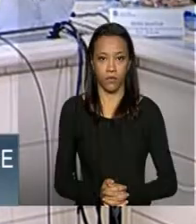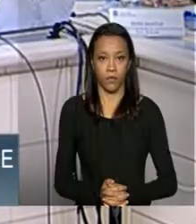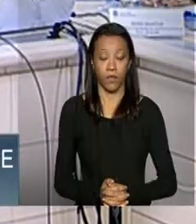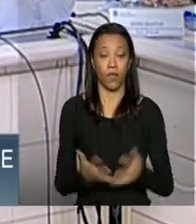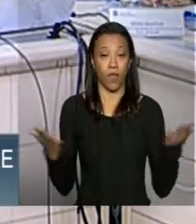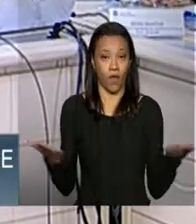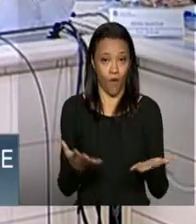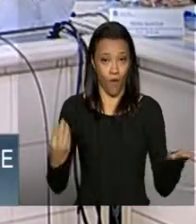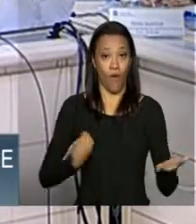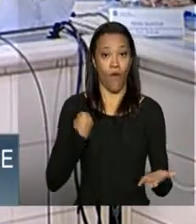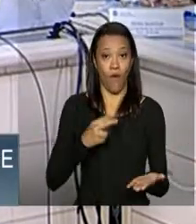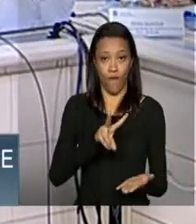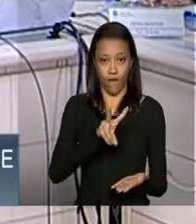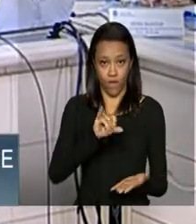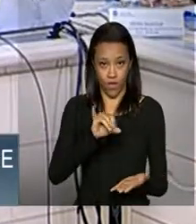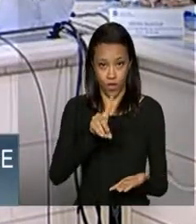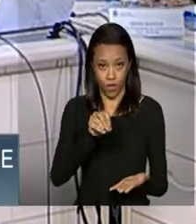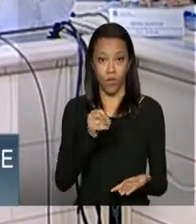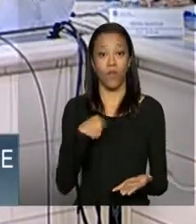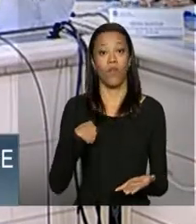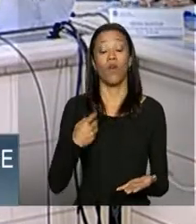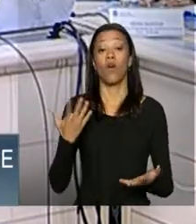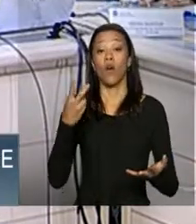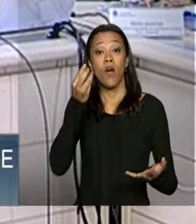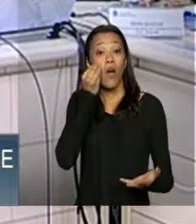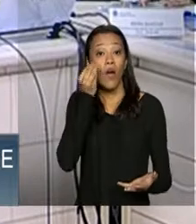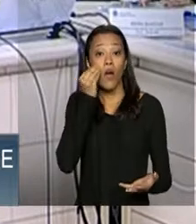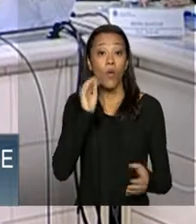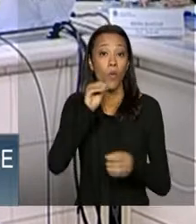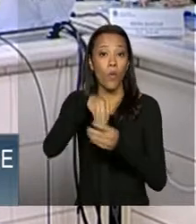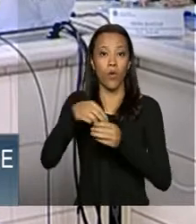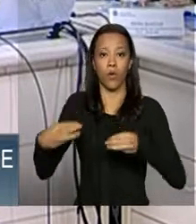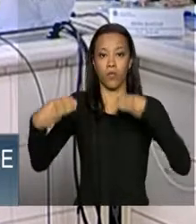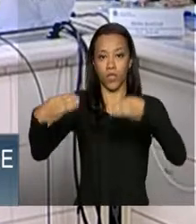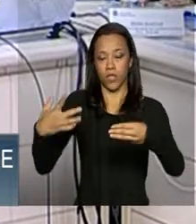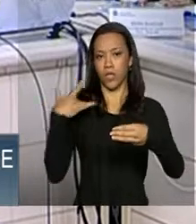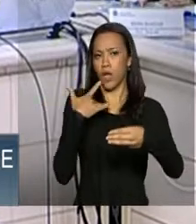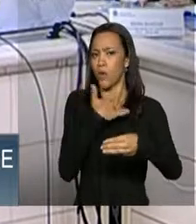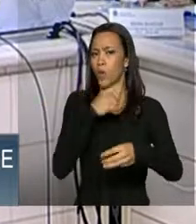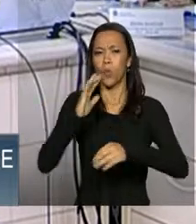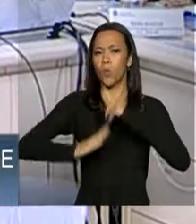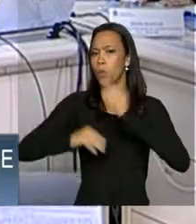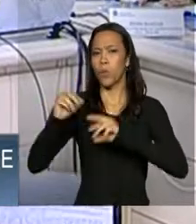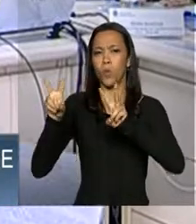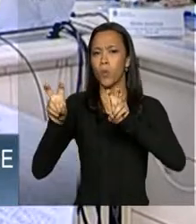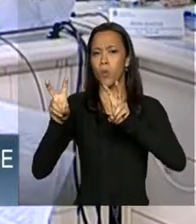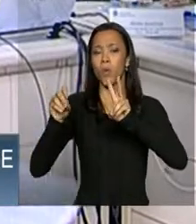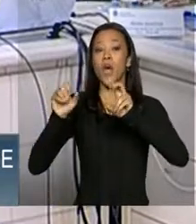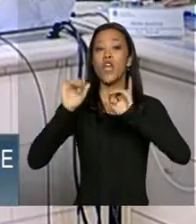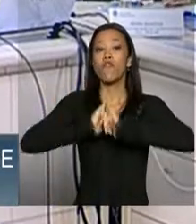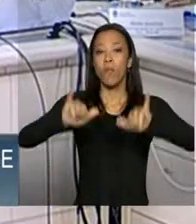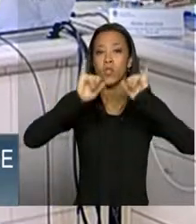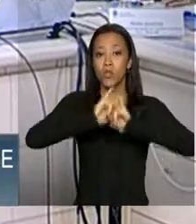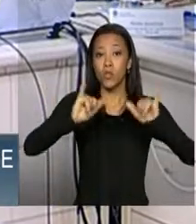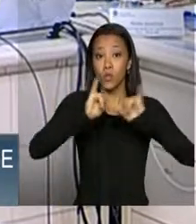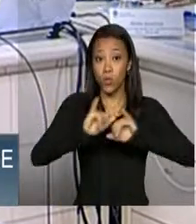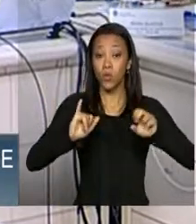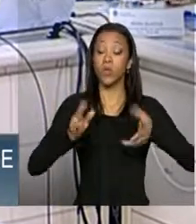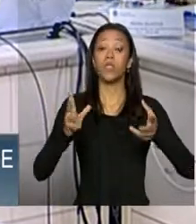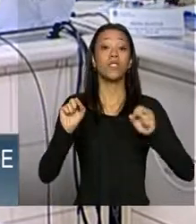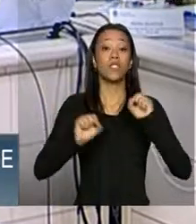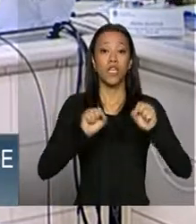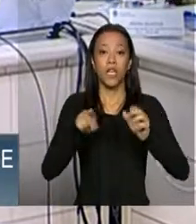Estamos ao vivo acompanhando no Ministério da Saúde a divulgação dos dados sobre o excesso de peso e